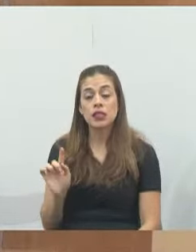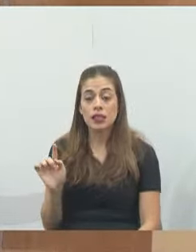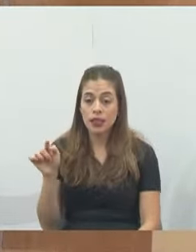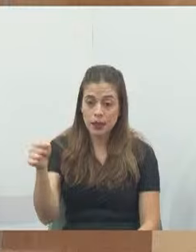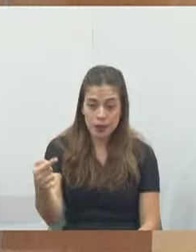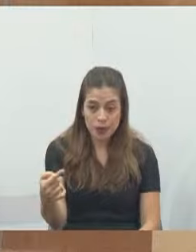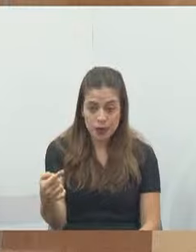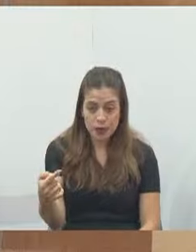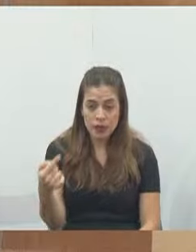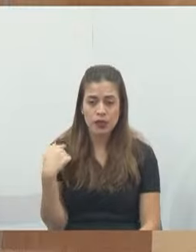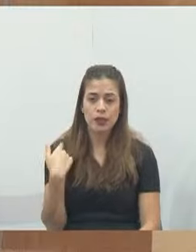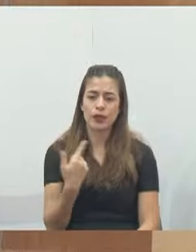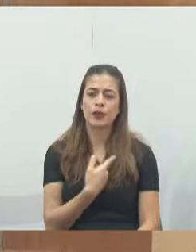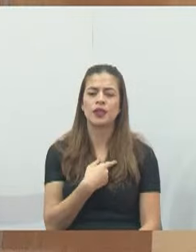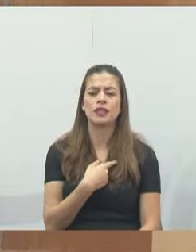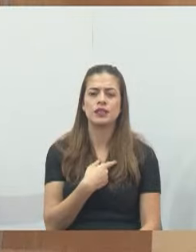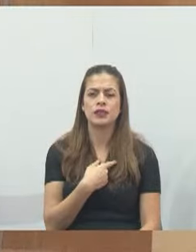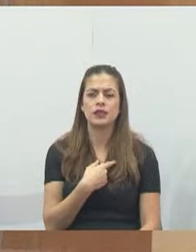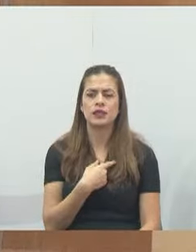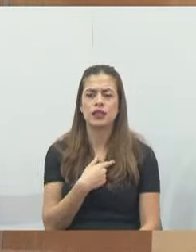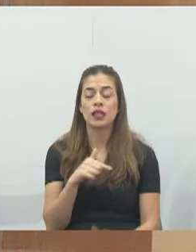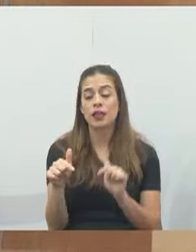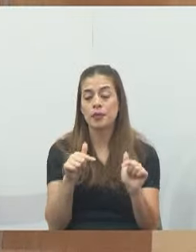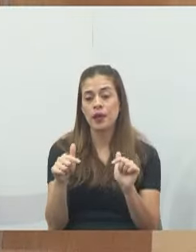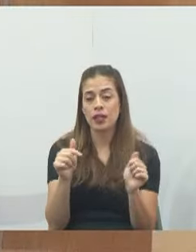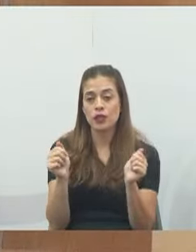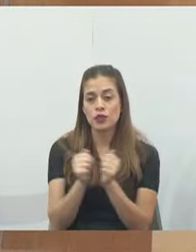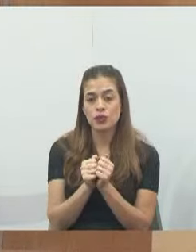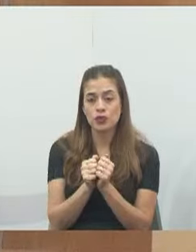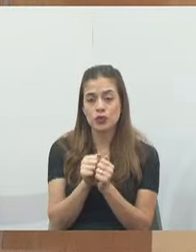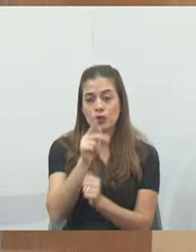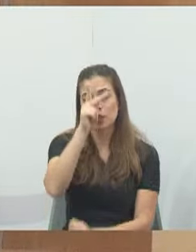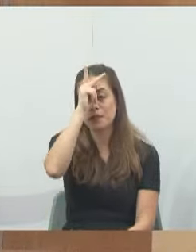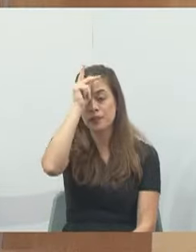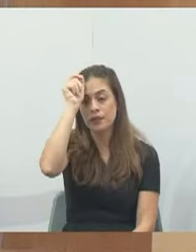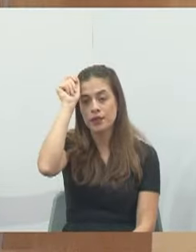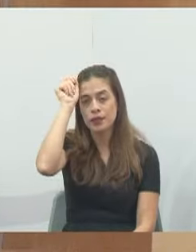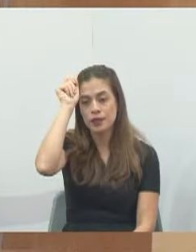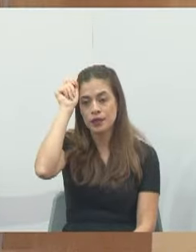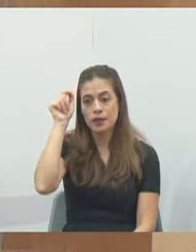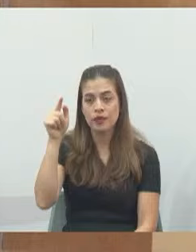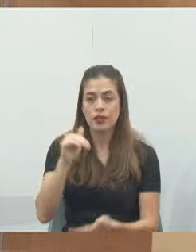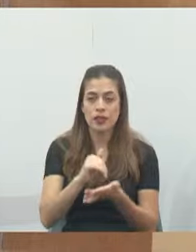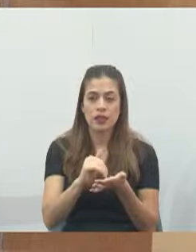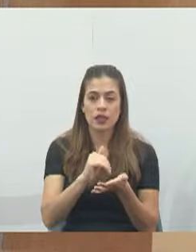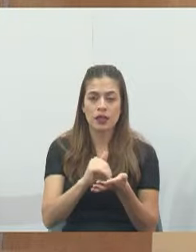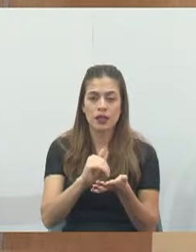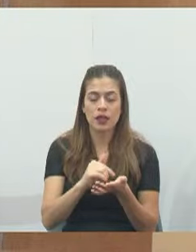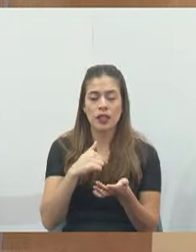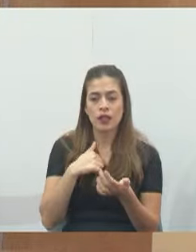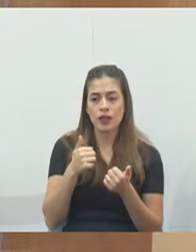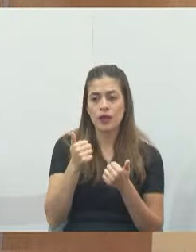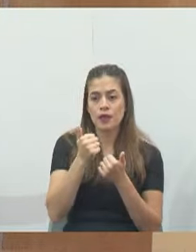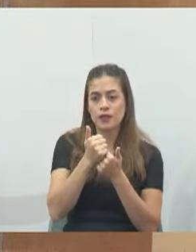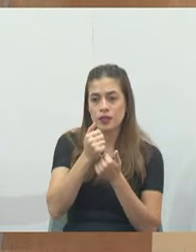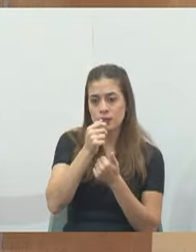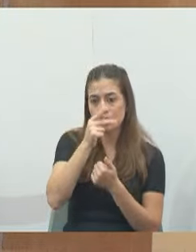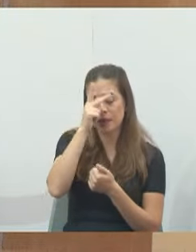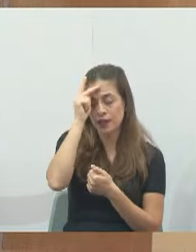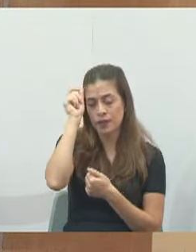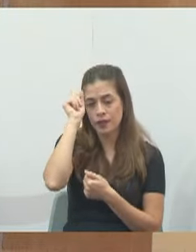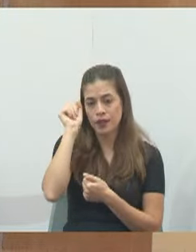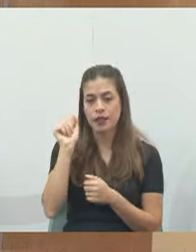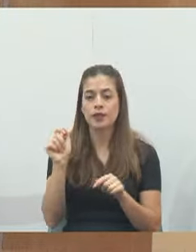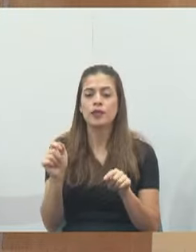Posteriormente, nós trabalhamos juntos na prefeitura, né? Tá? Você como secretário e eu como vice-prefeito, né?